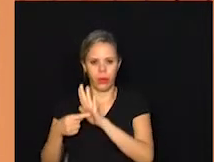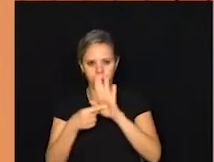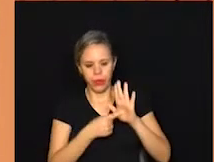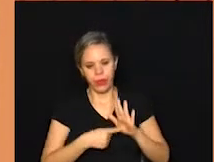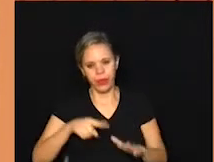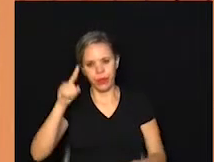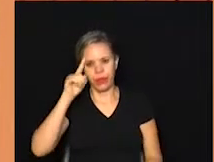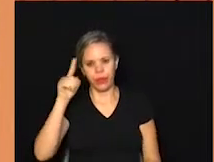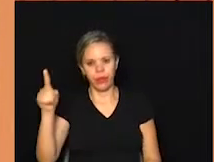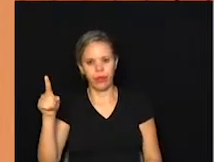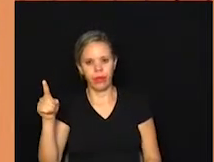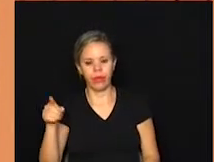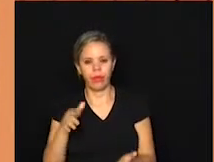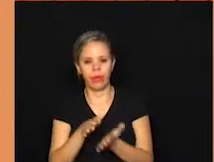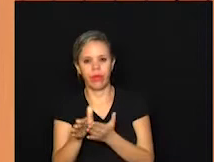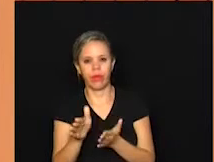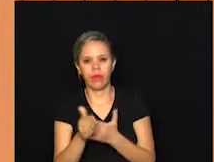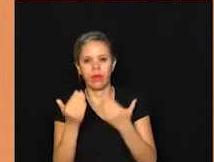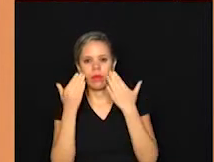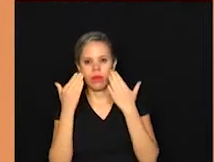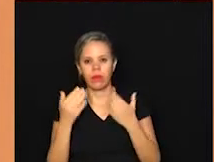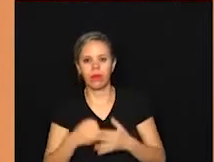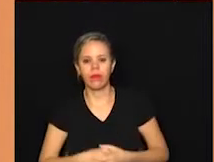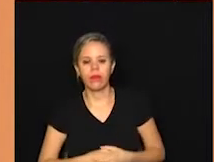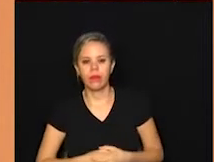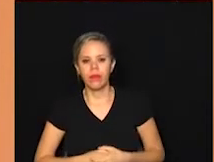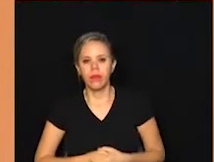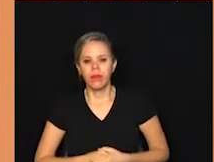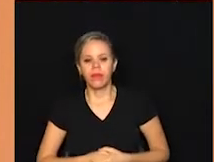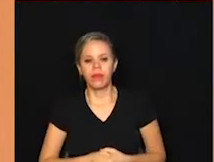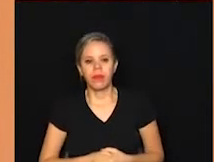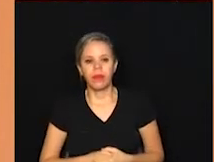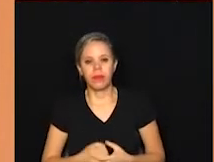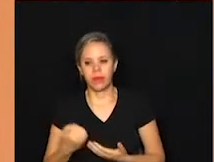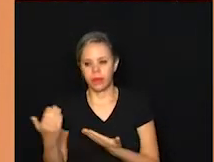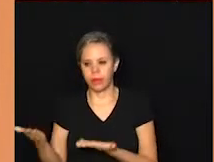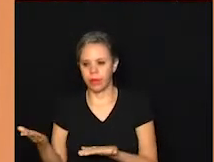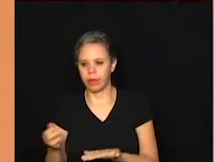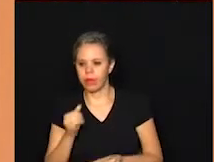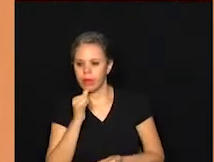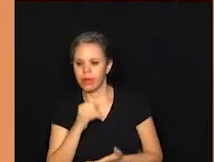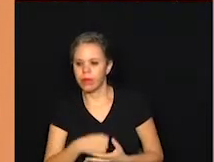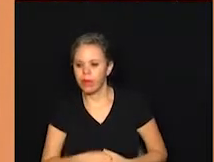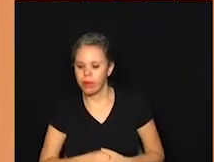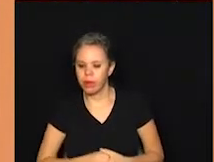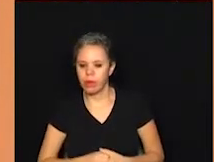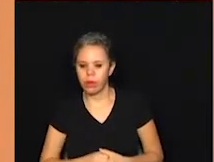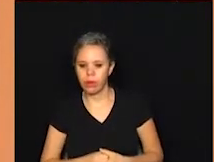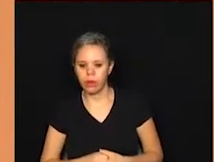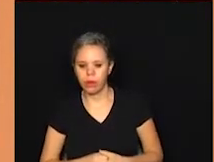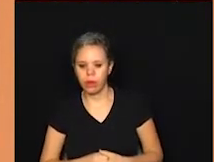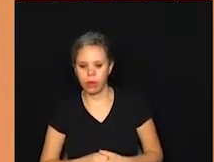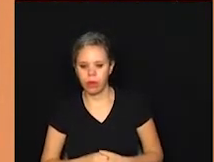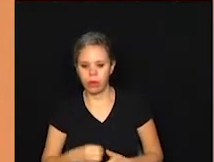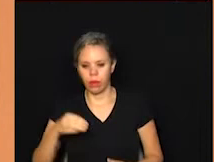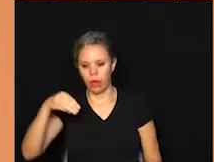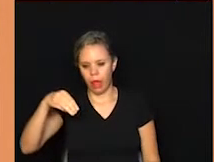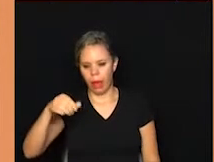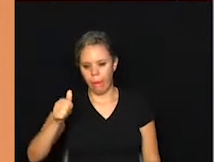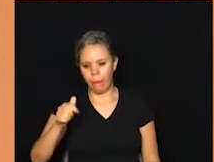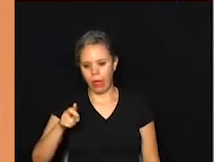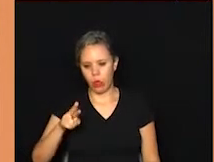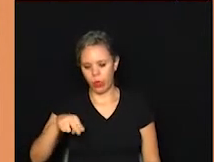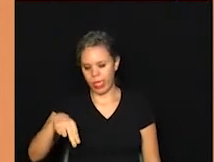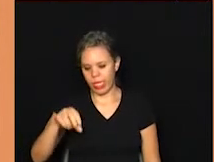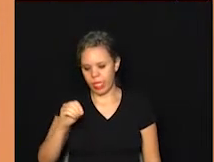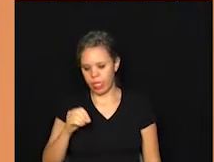data da publicação. E aqui, o Maurílio, né, um questionamento